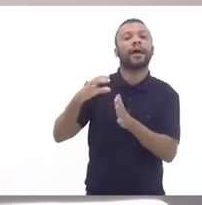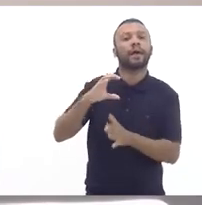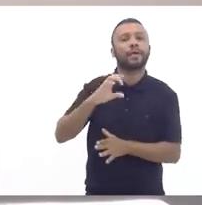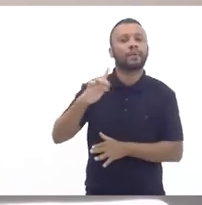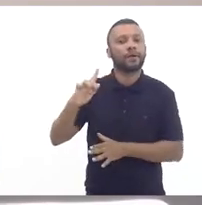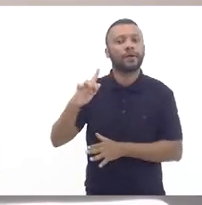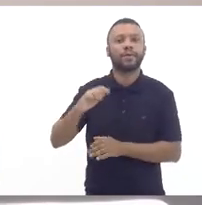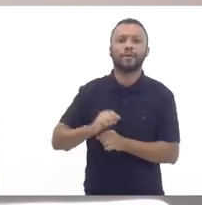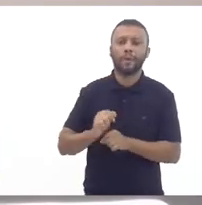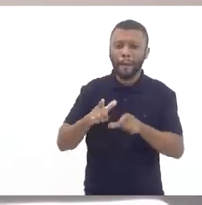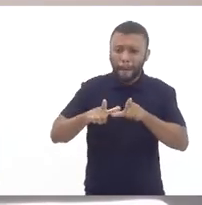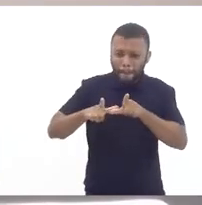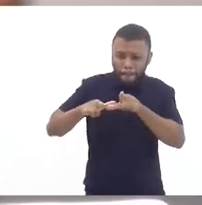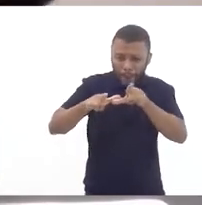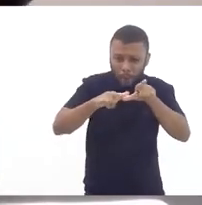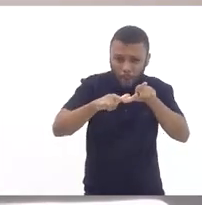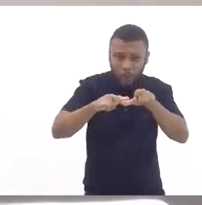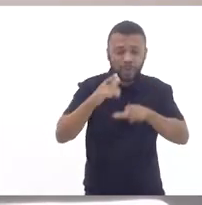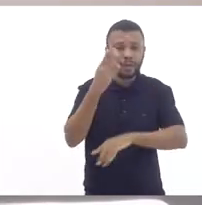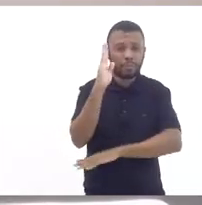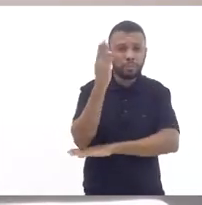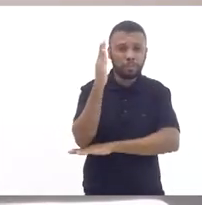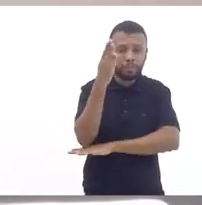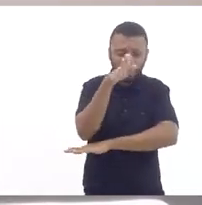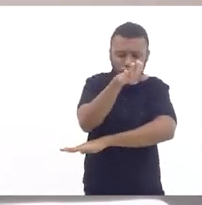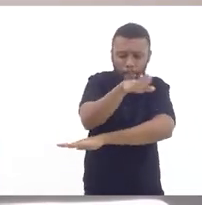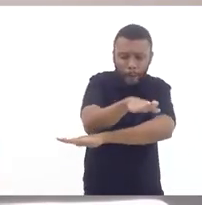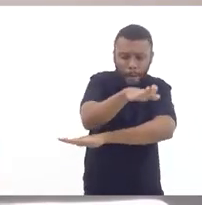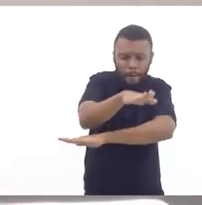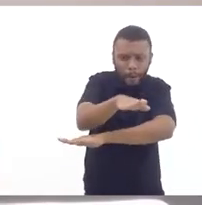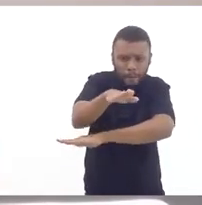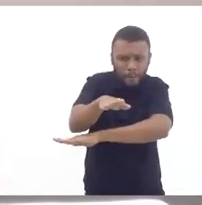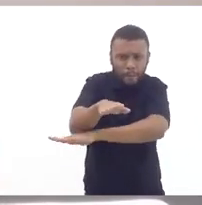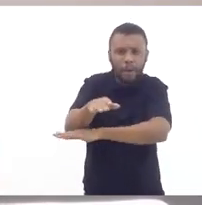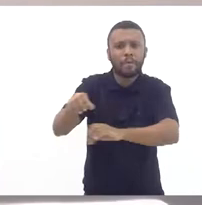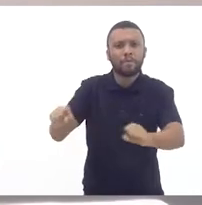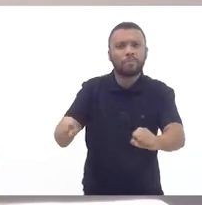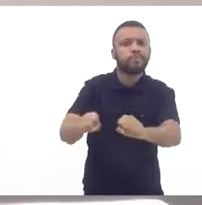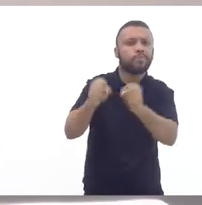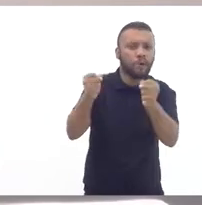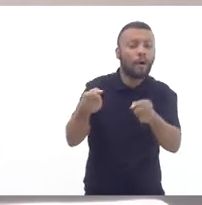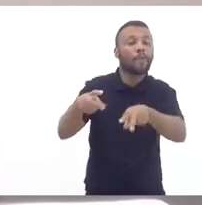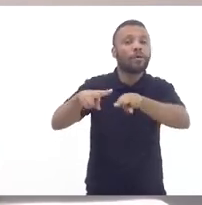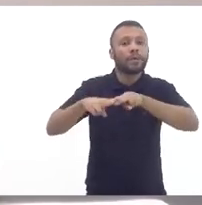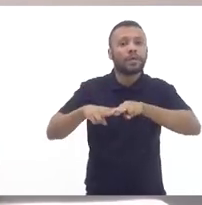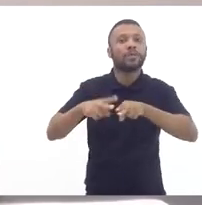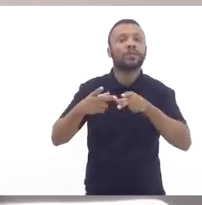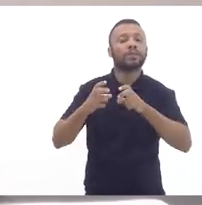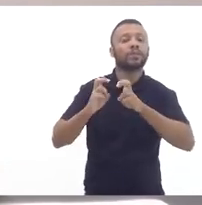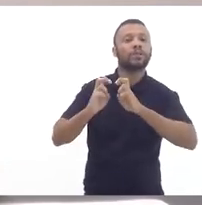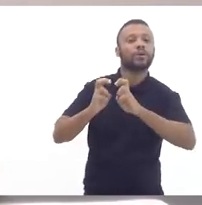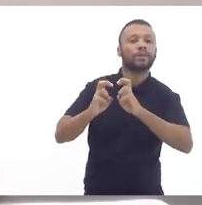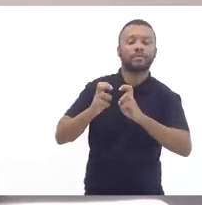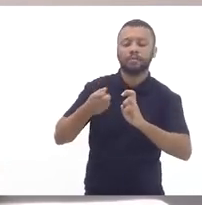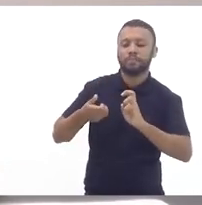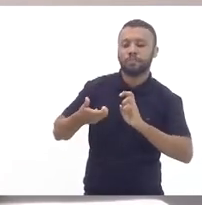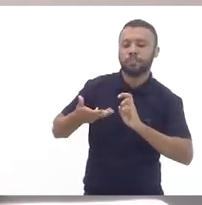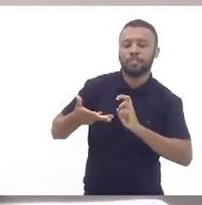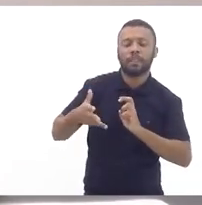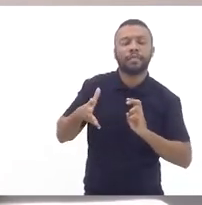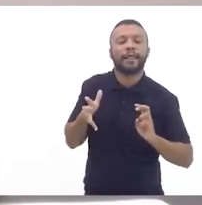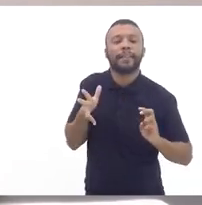Bangu, viu a questão dos dormentes, que é em todo o ramal, está todo aí deteriorado, por isso que a velocidade dos trens está diminuindo, está demorando muito mais o